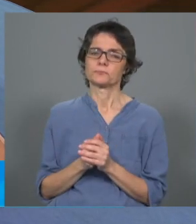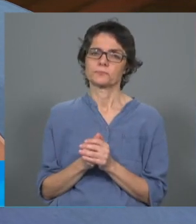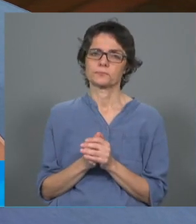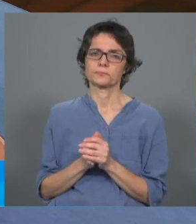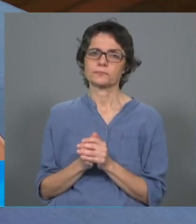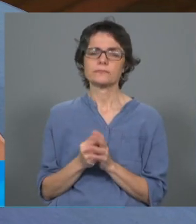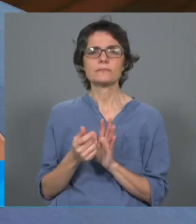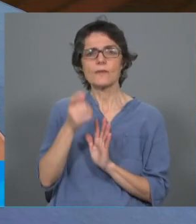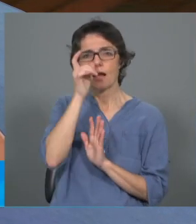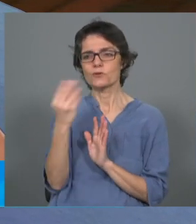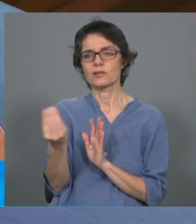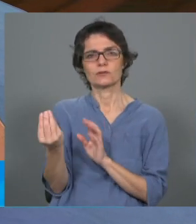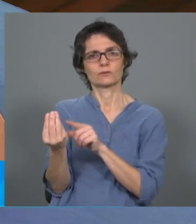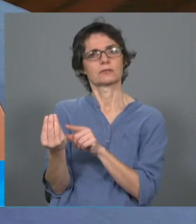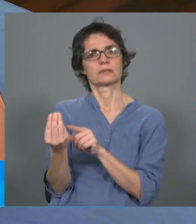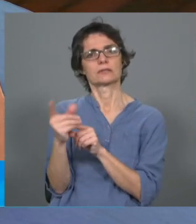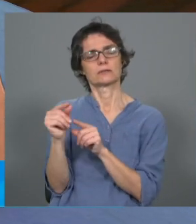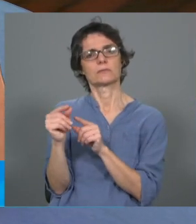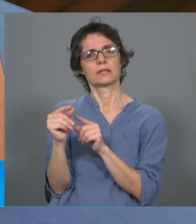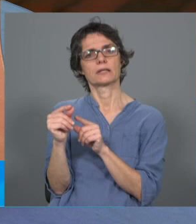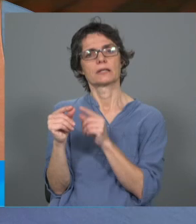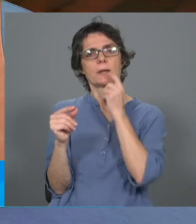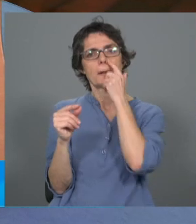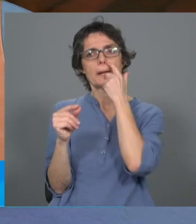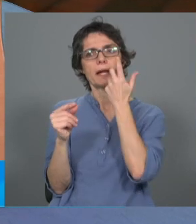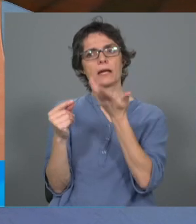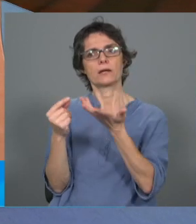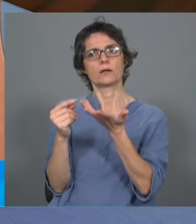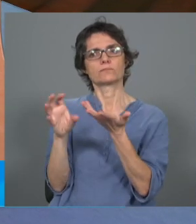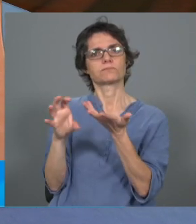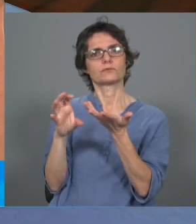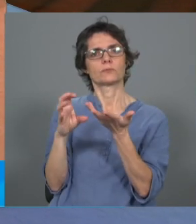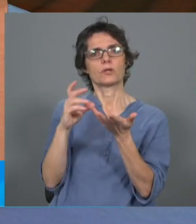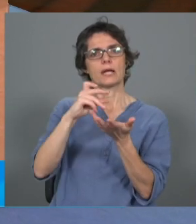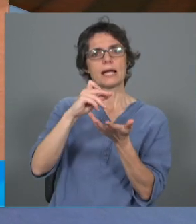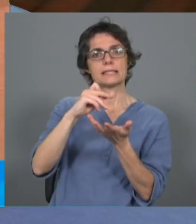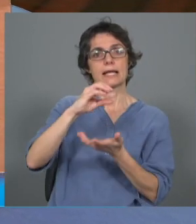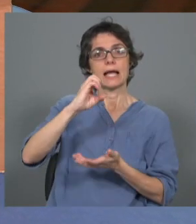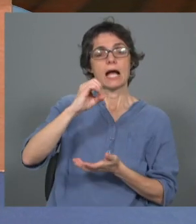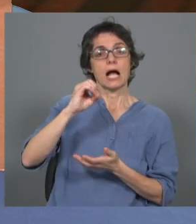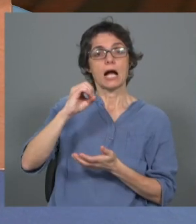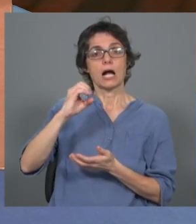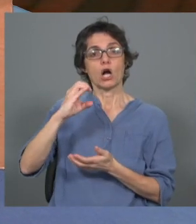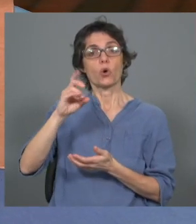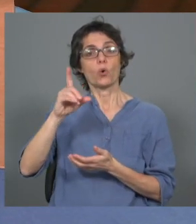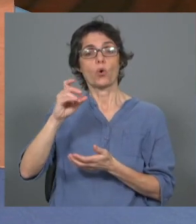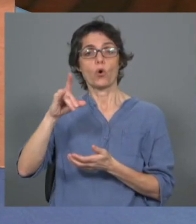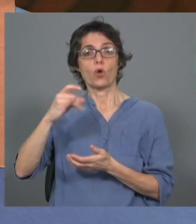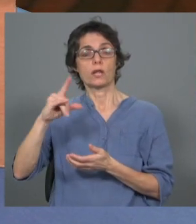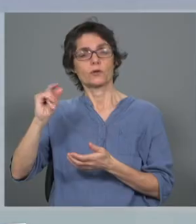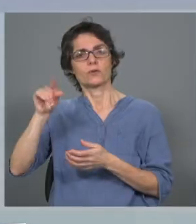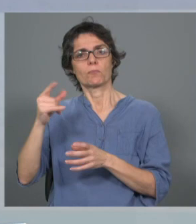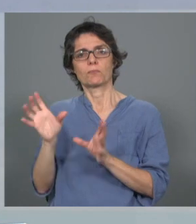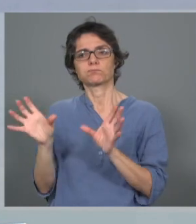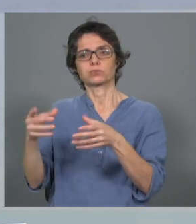um agente muito interessante de pastoral, porque a maior parte dos acólitos não são apenas acólitos, eles são escuteiros, fazem parte